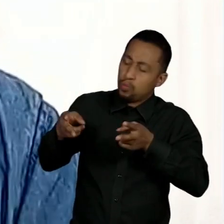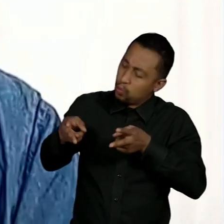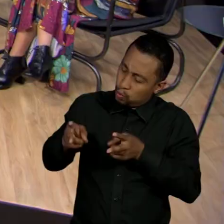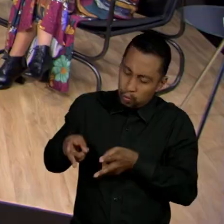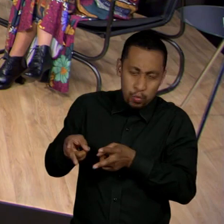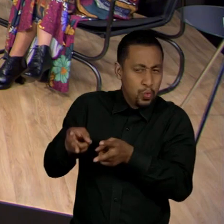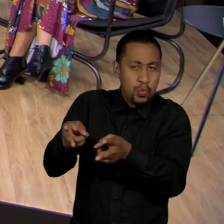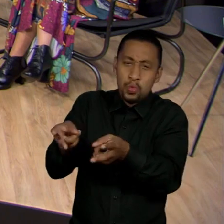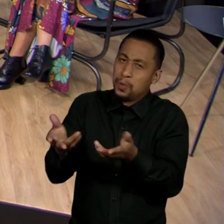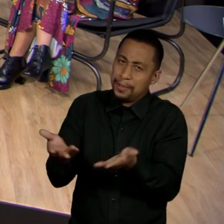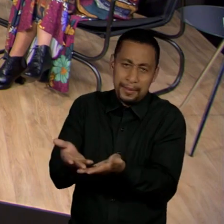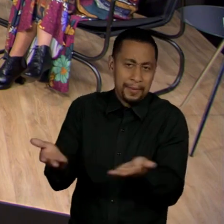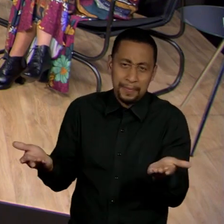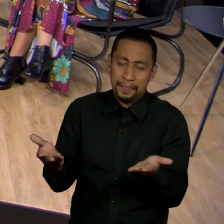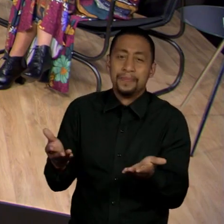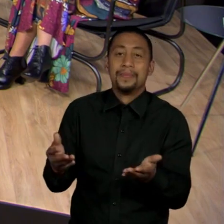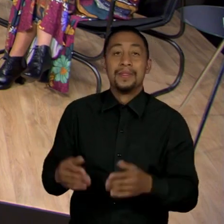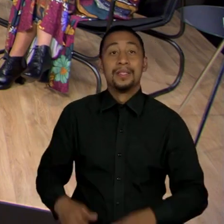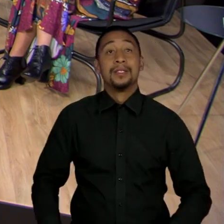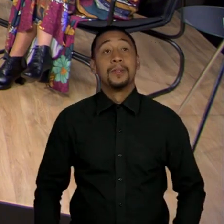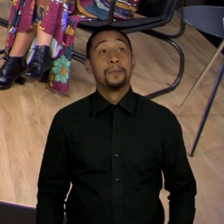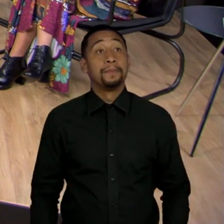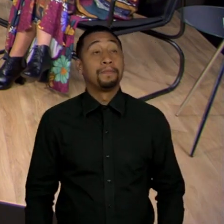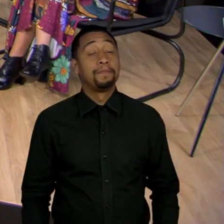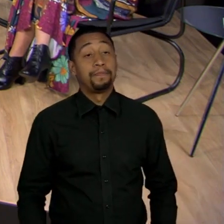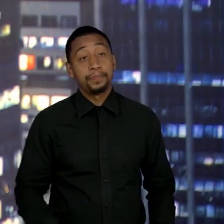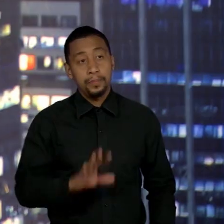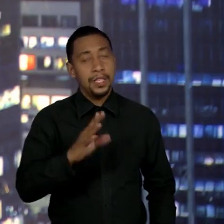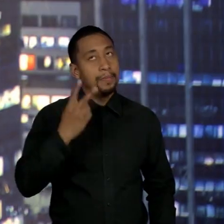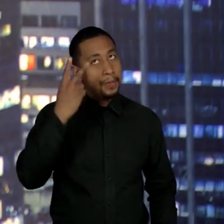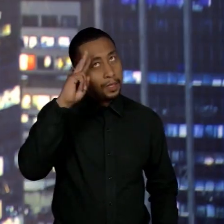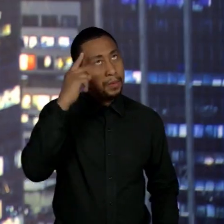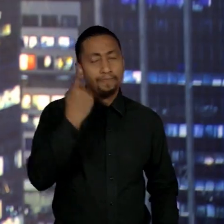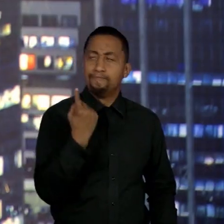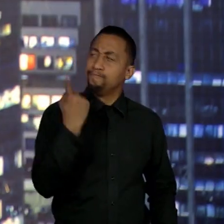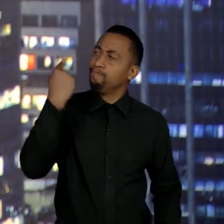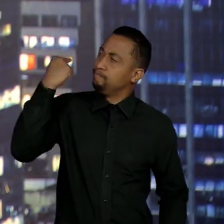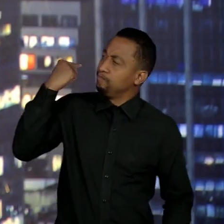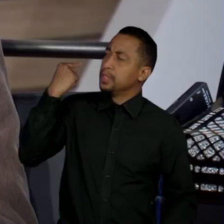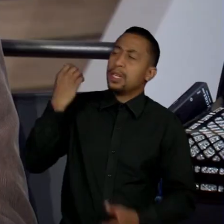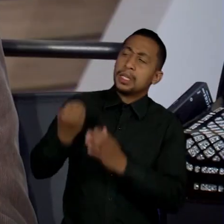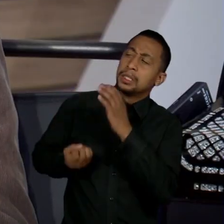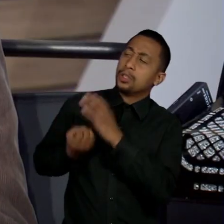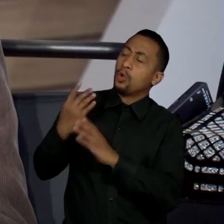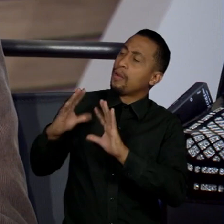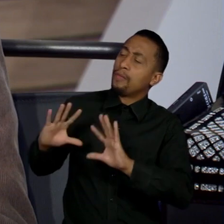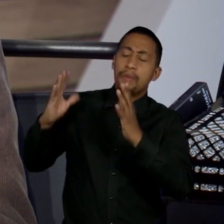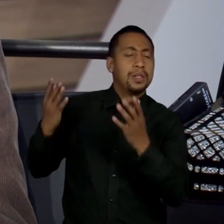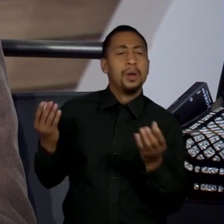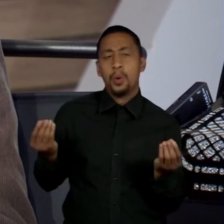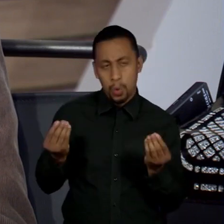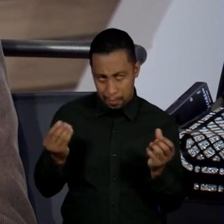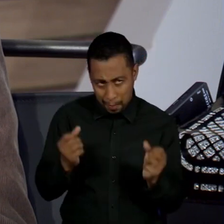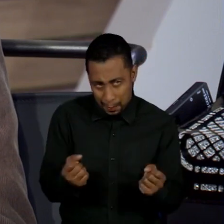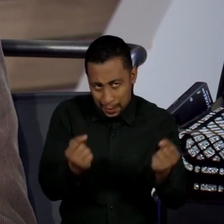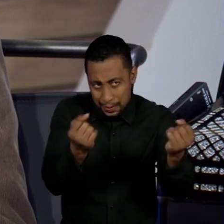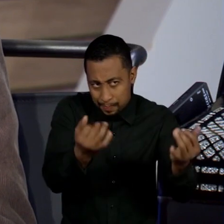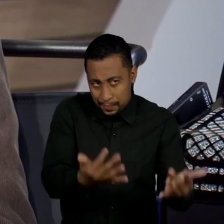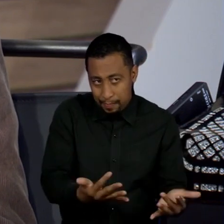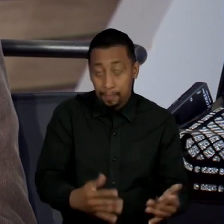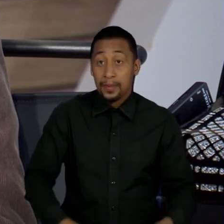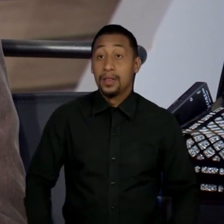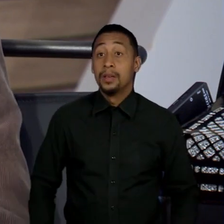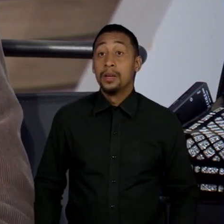de junho. Agora, pensando um pouquinho na origem dessa festa, o que vale destacar? A origem da